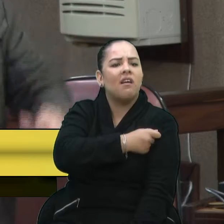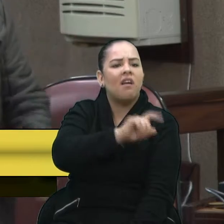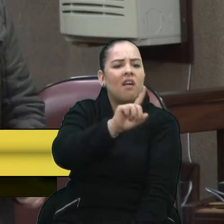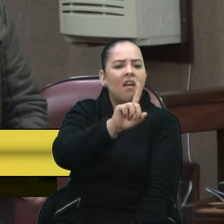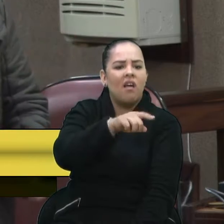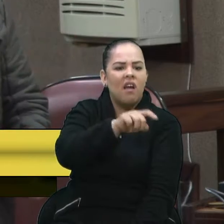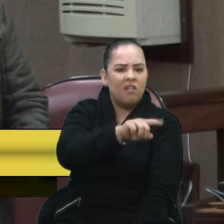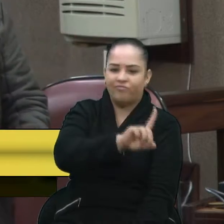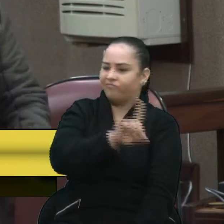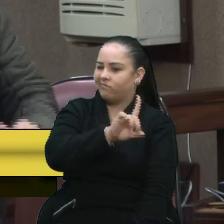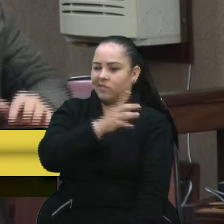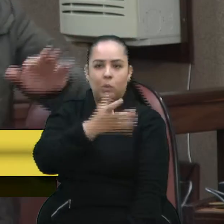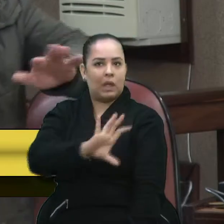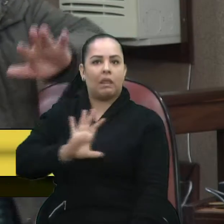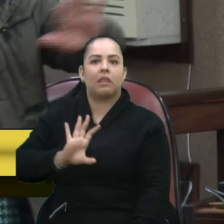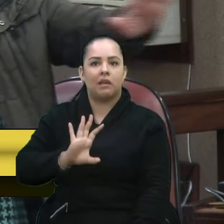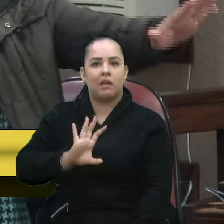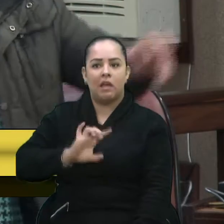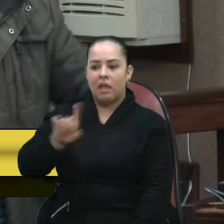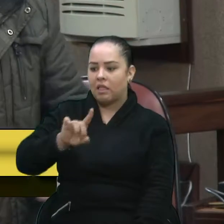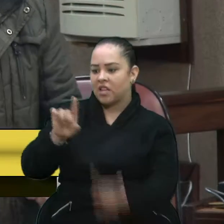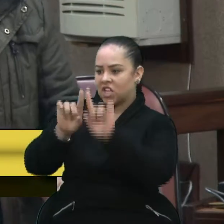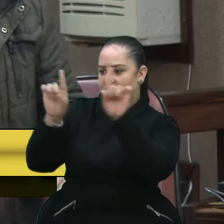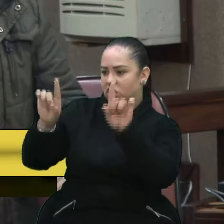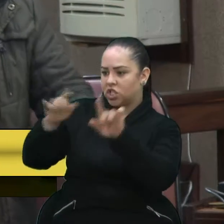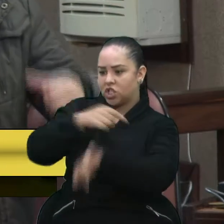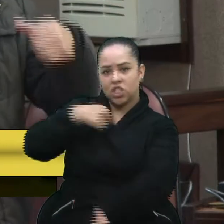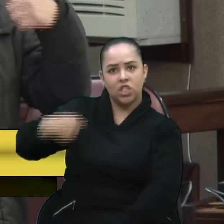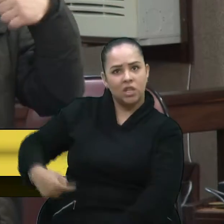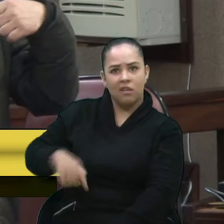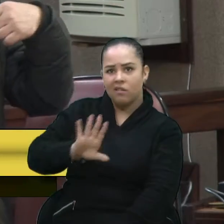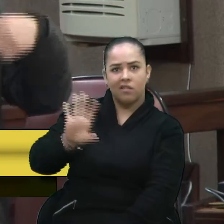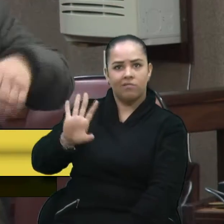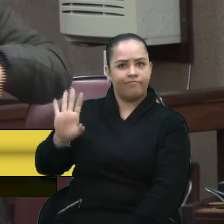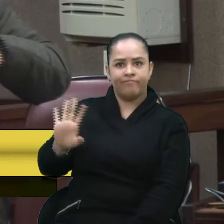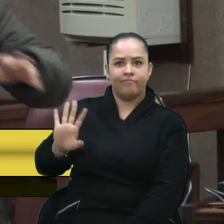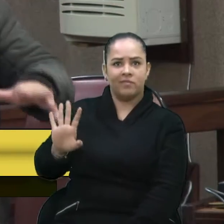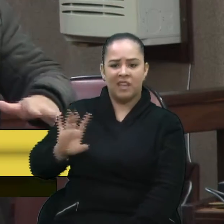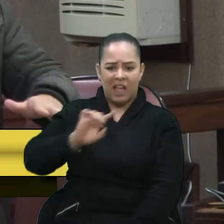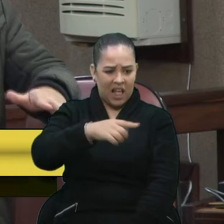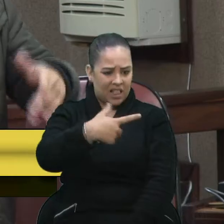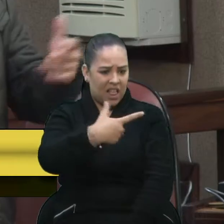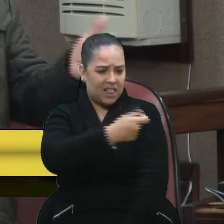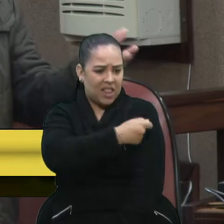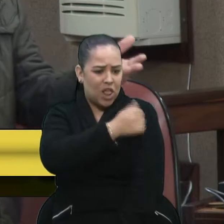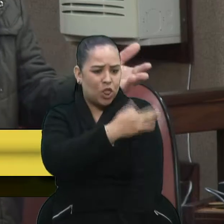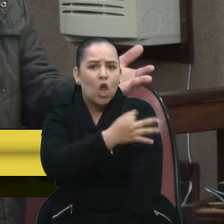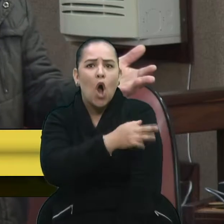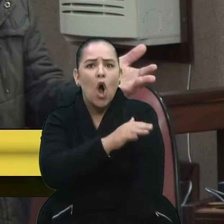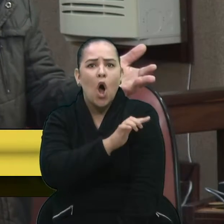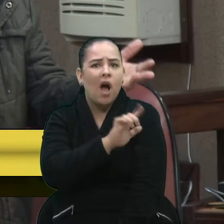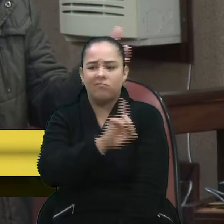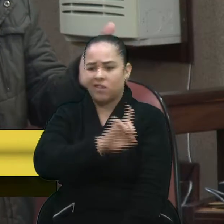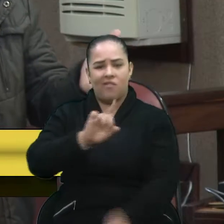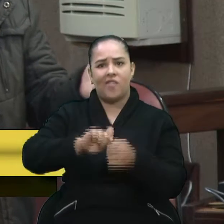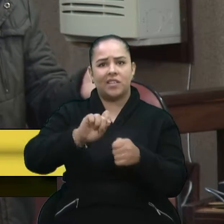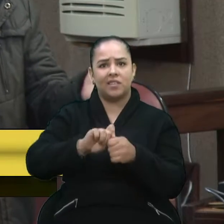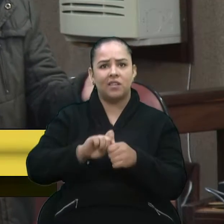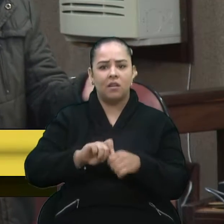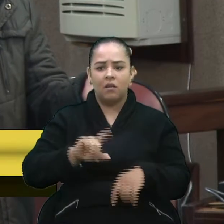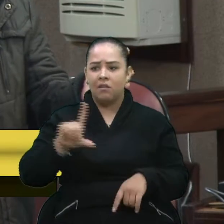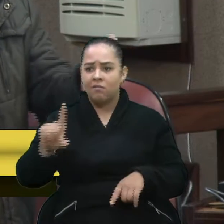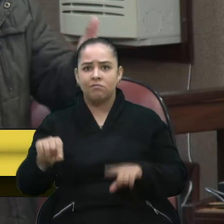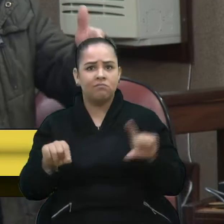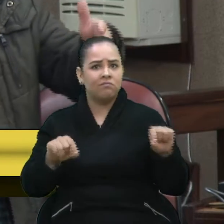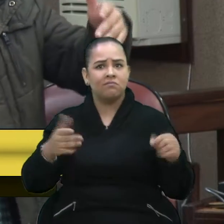quero fazer. Essa é da China, essa eu não faço. Essa é aquela que dá dor no braço, também não faço. Então as pessoas escolhem se querem ou não querem se